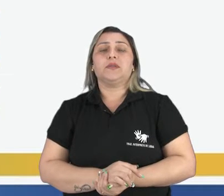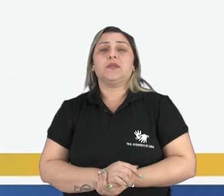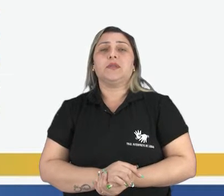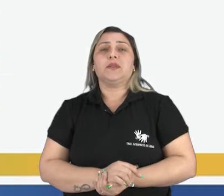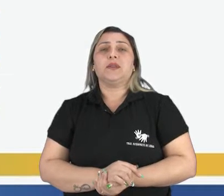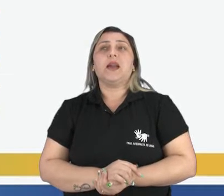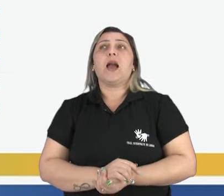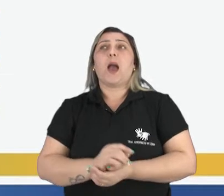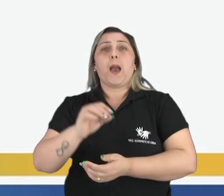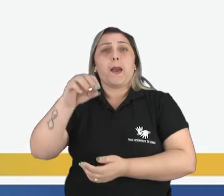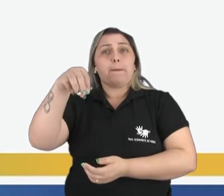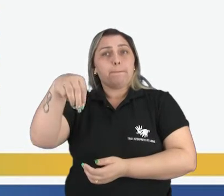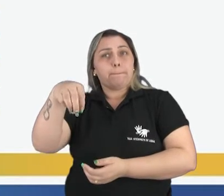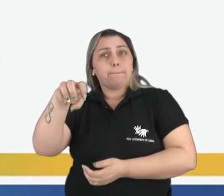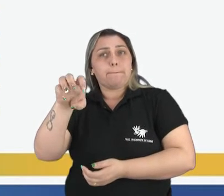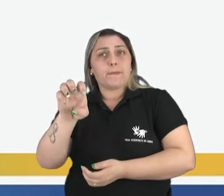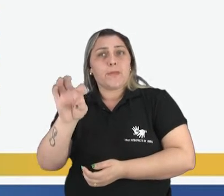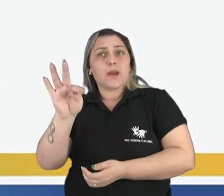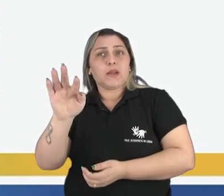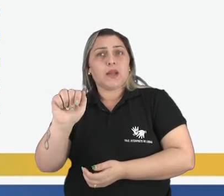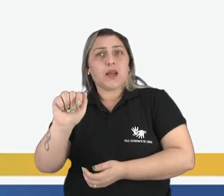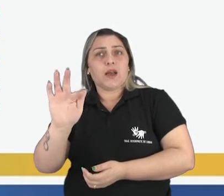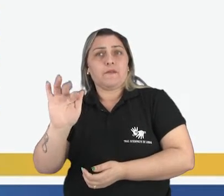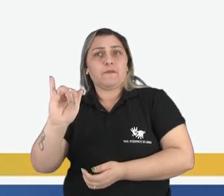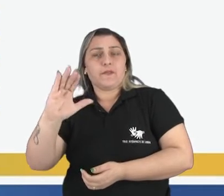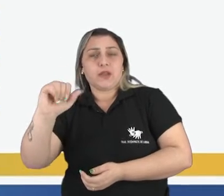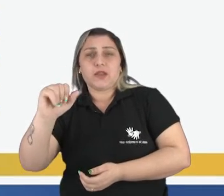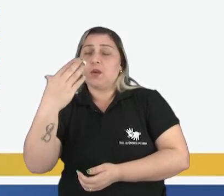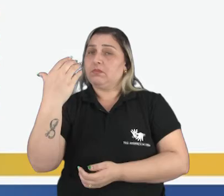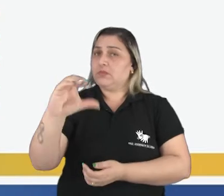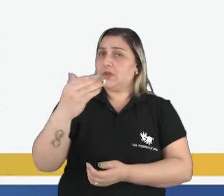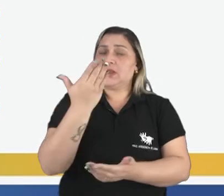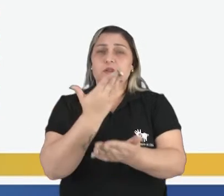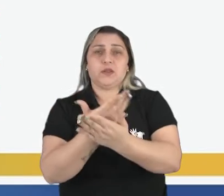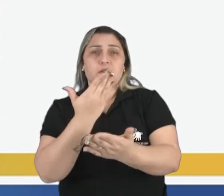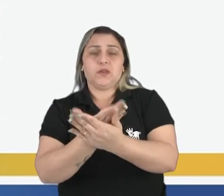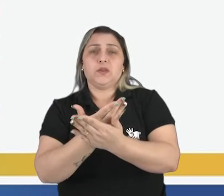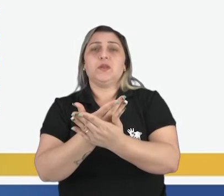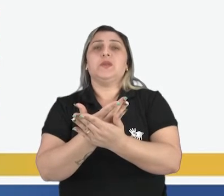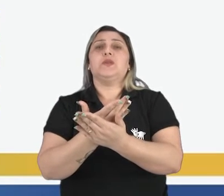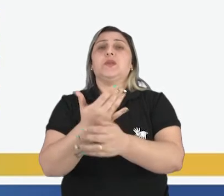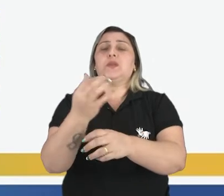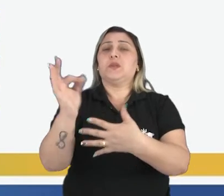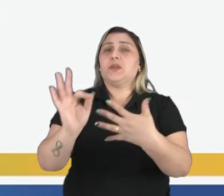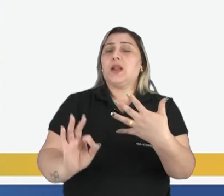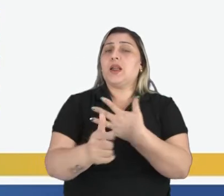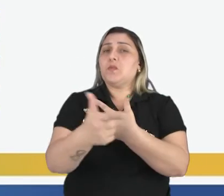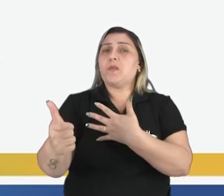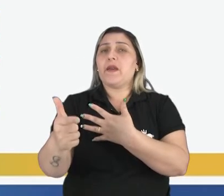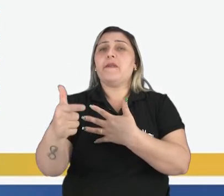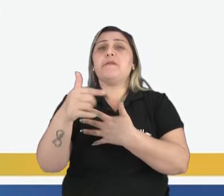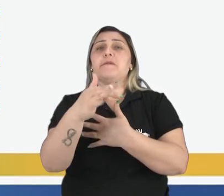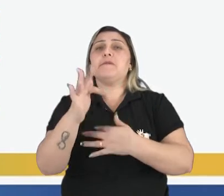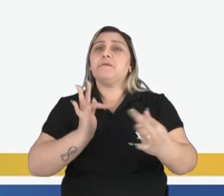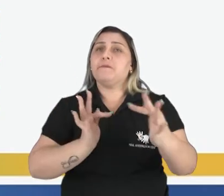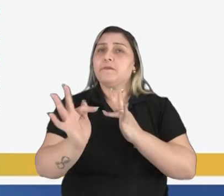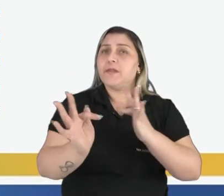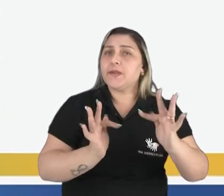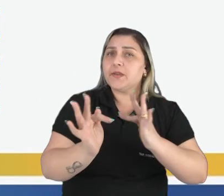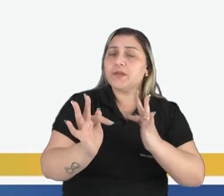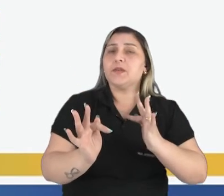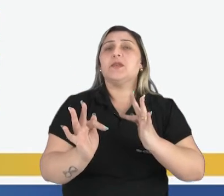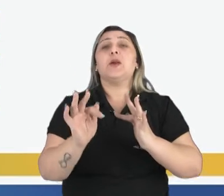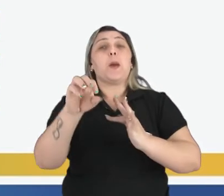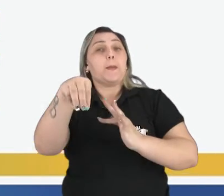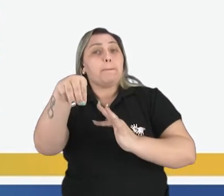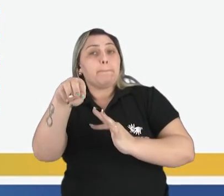imensuráveis, como a metafísica. A metafísica é uma ciência que estuda elementos não físicos, por isso que é meta,